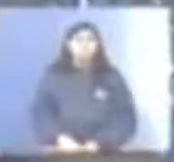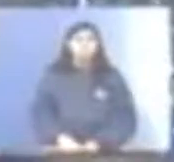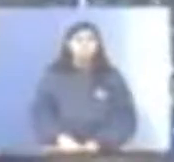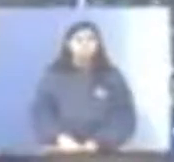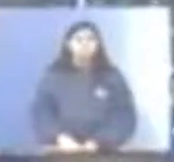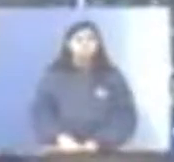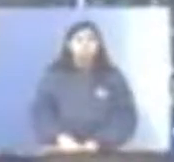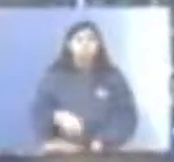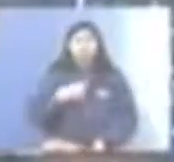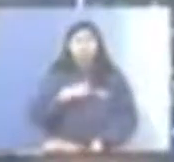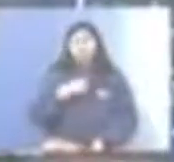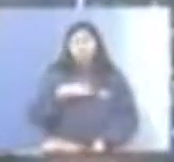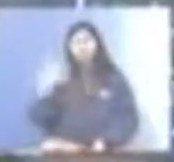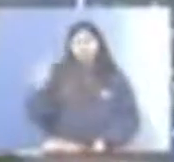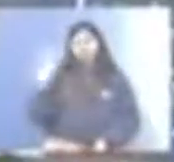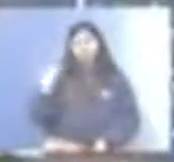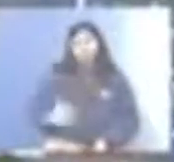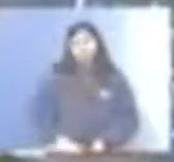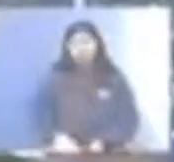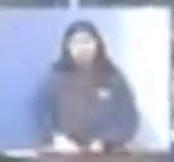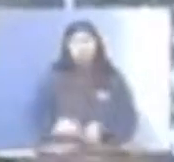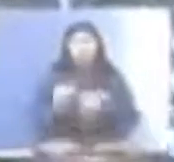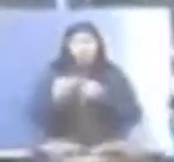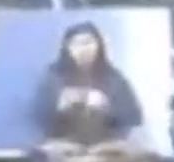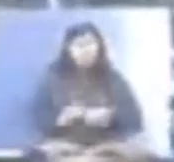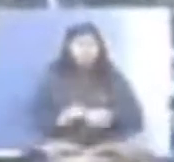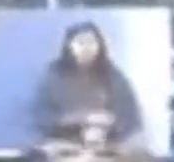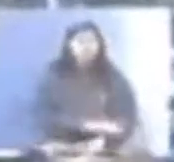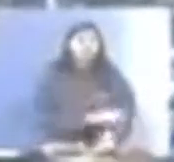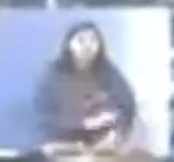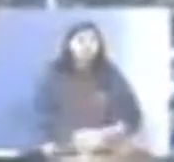Ressentimento, é sentir lá atrás. É ficar